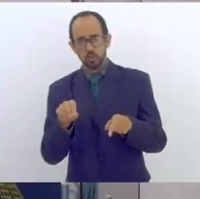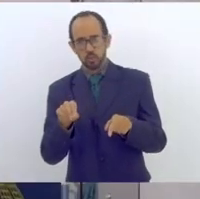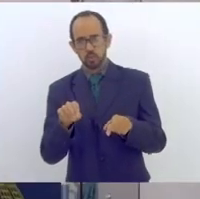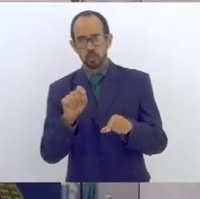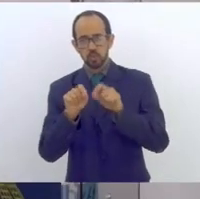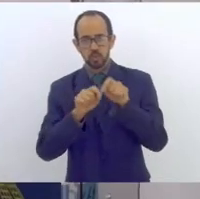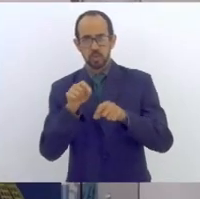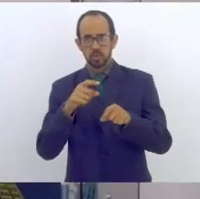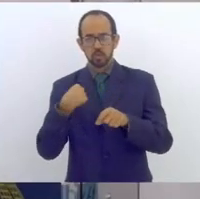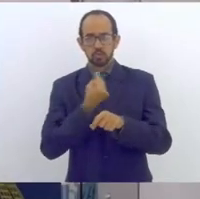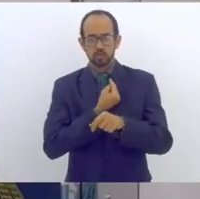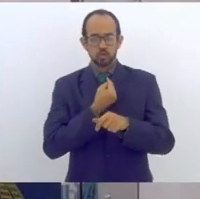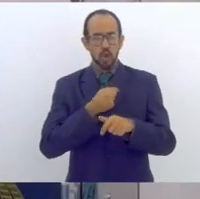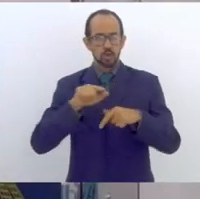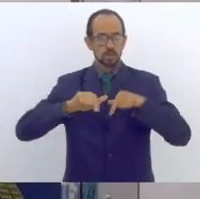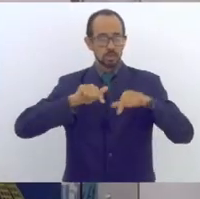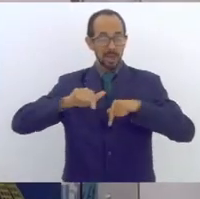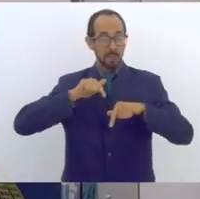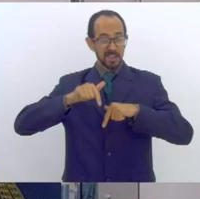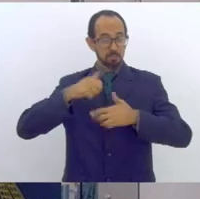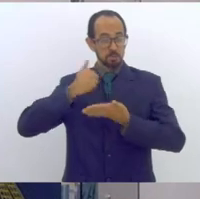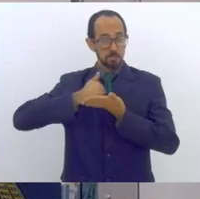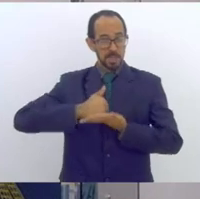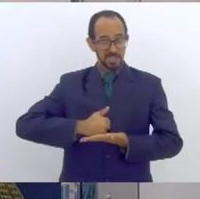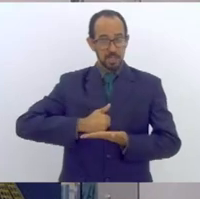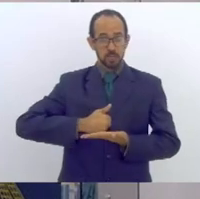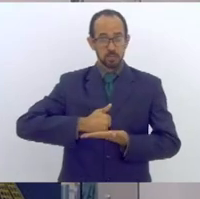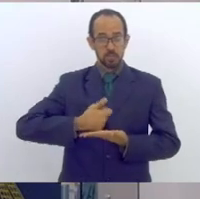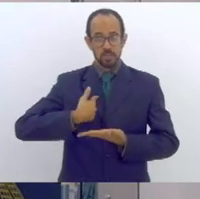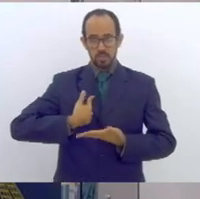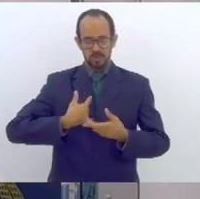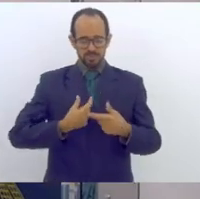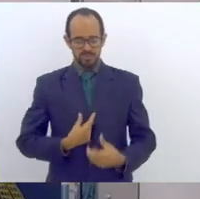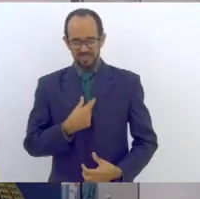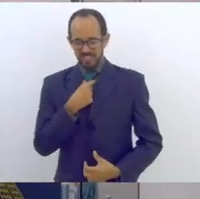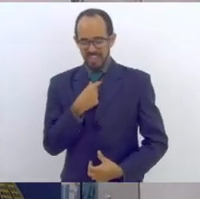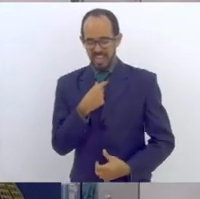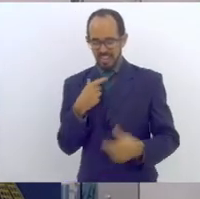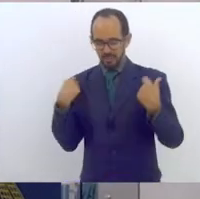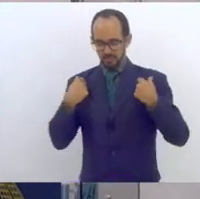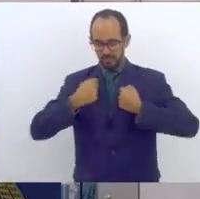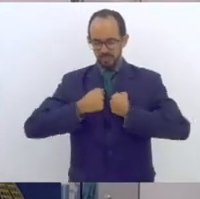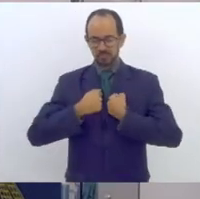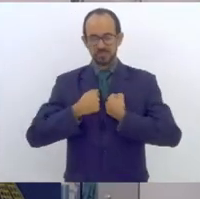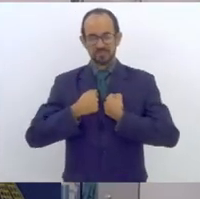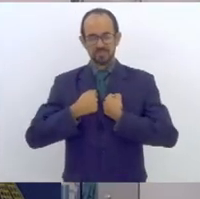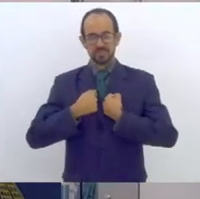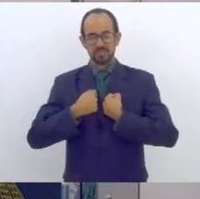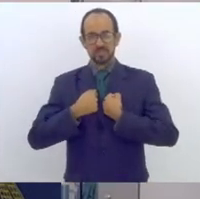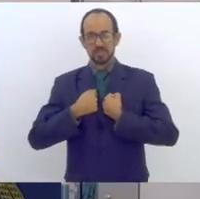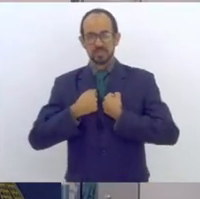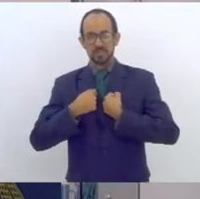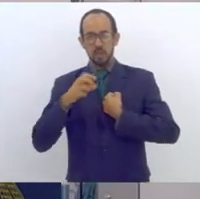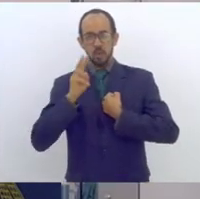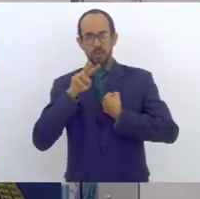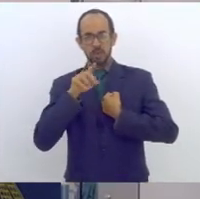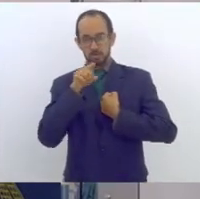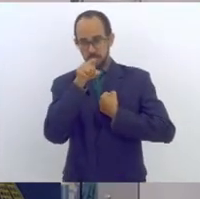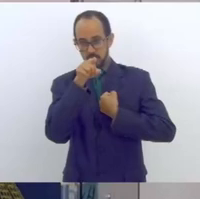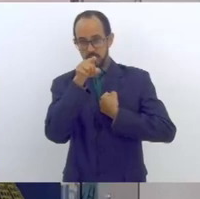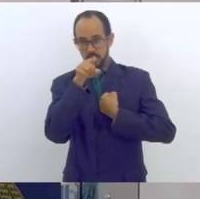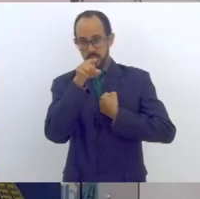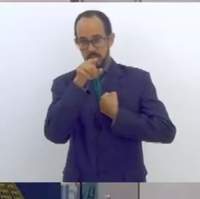pegada do peso que eu quero dizer com isso tô aqui bonitinho de terno né bonitinho é feio arrumadinho né de terno aqui olhando para vocês